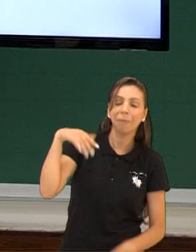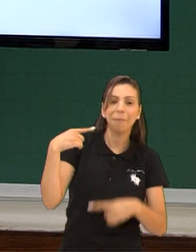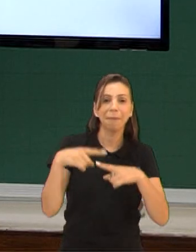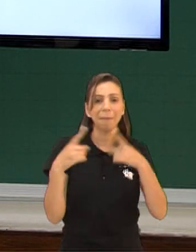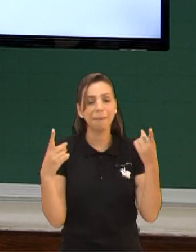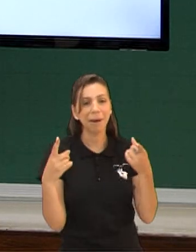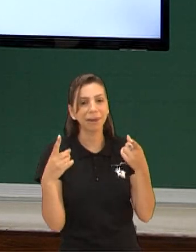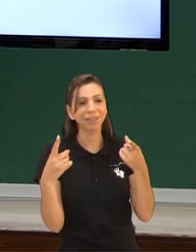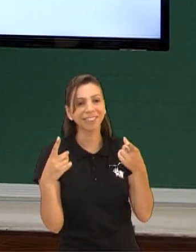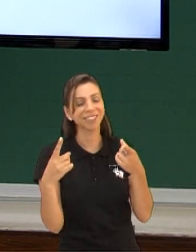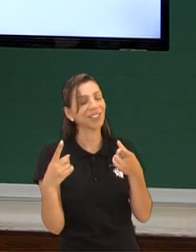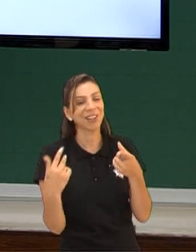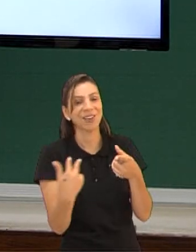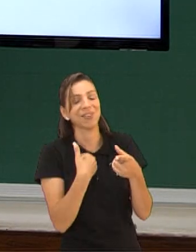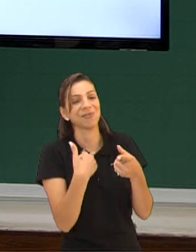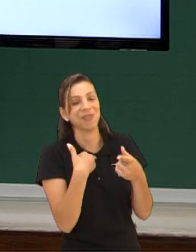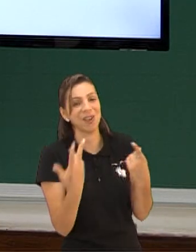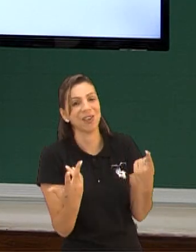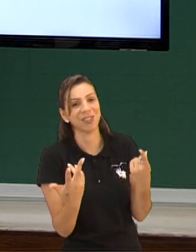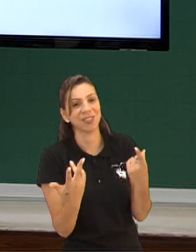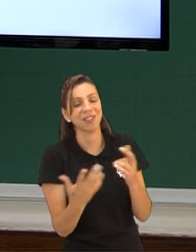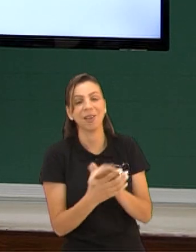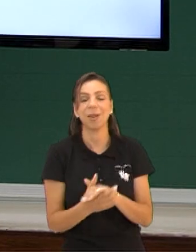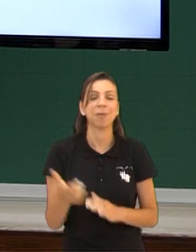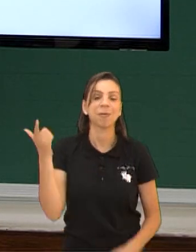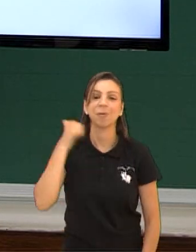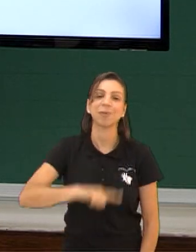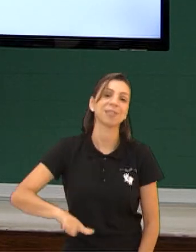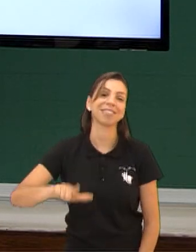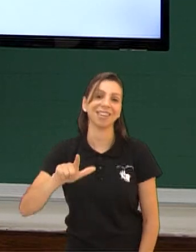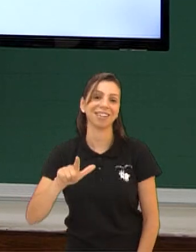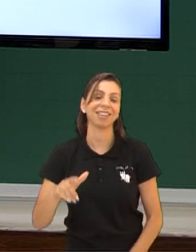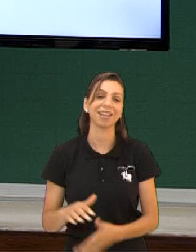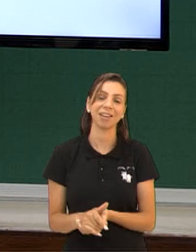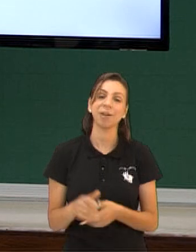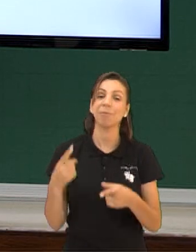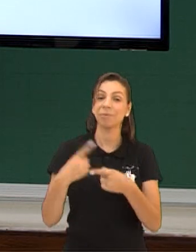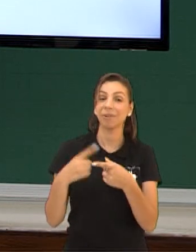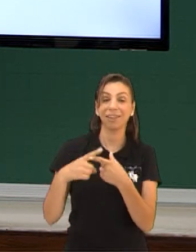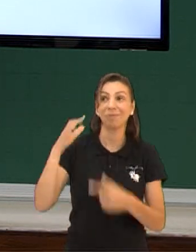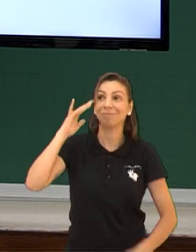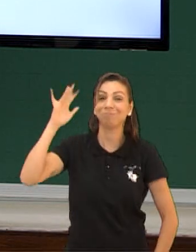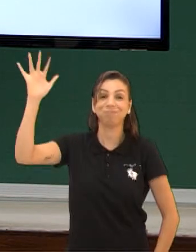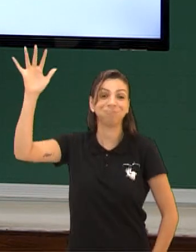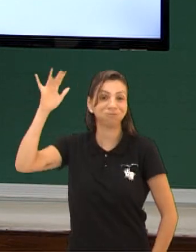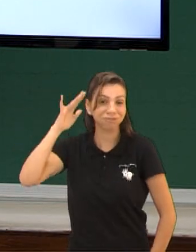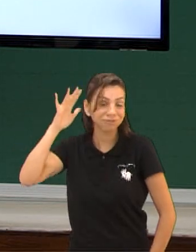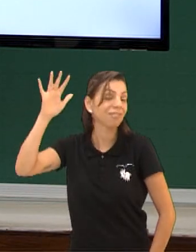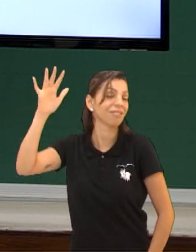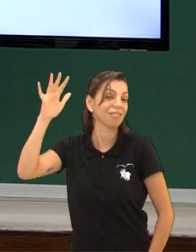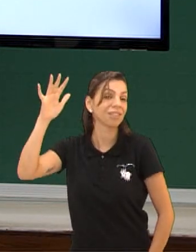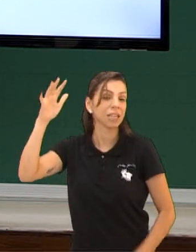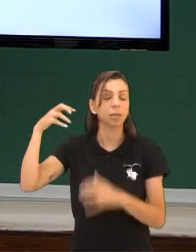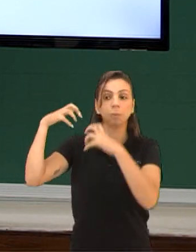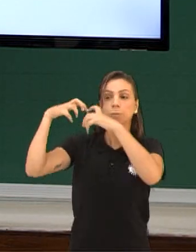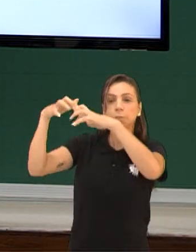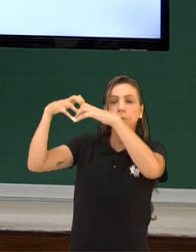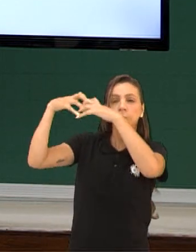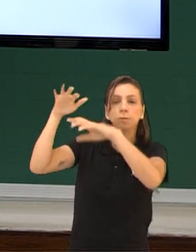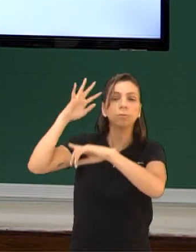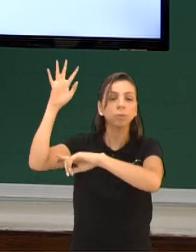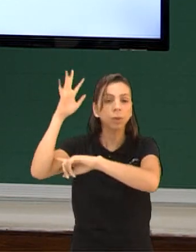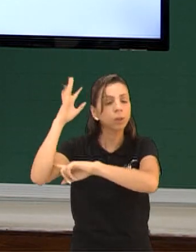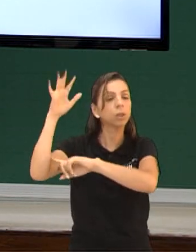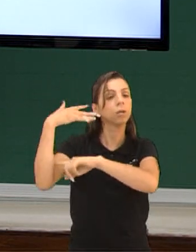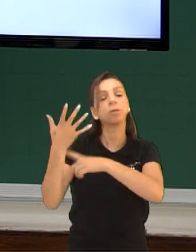But I can't. Ou seja, ele não poderia parar de filosofar. É um grande filósofo. E toda a sua filosofia